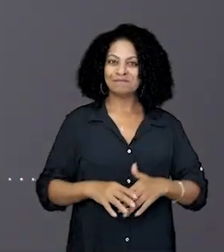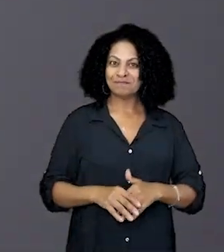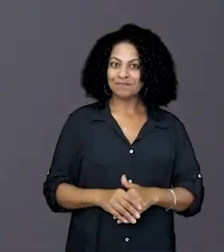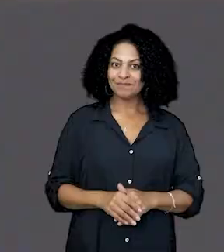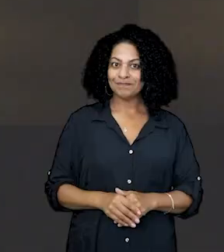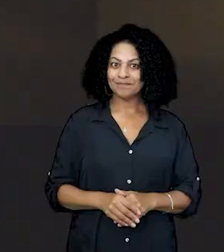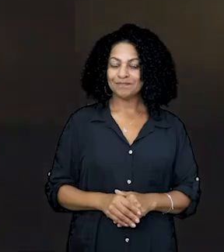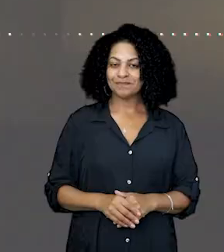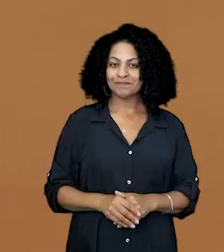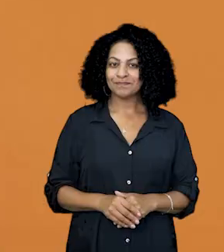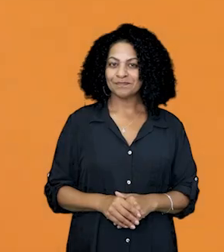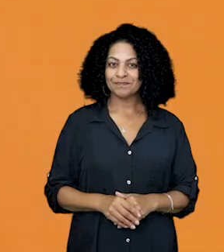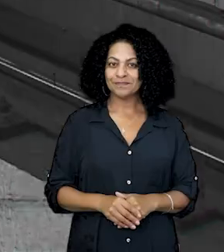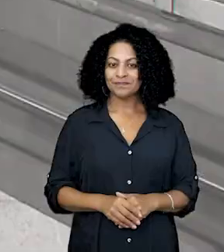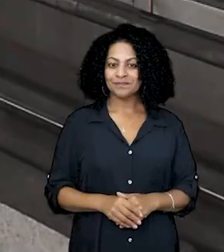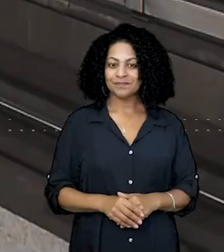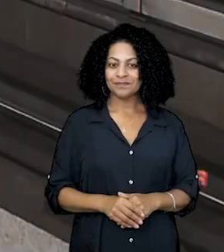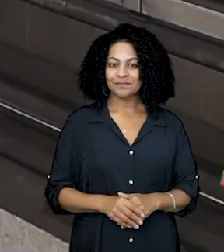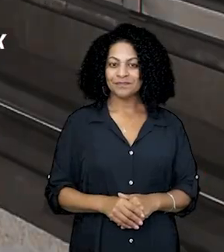vício.